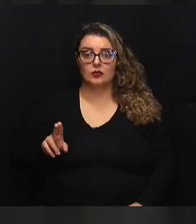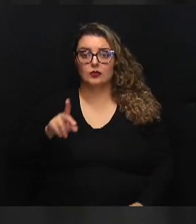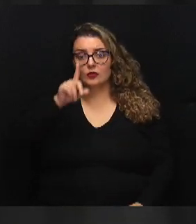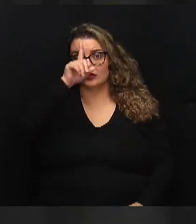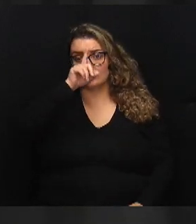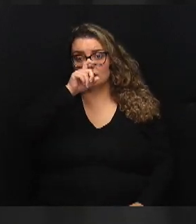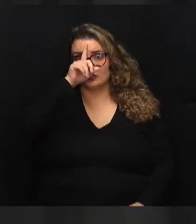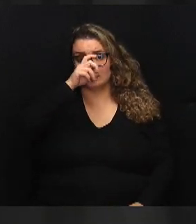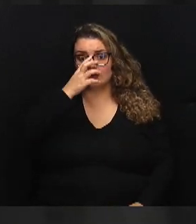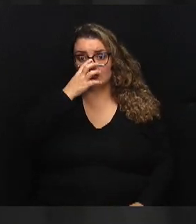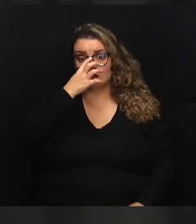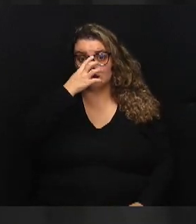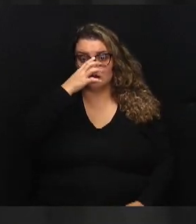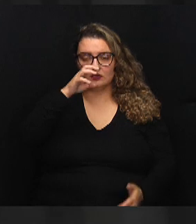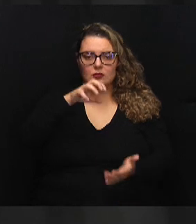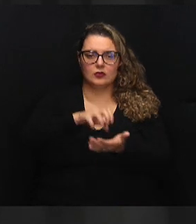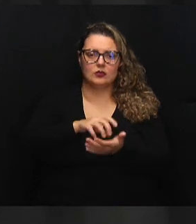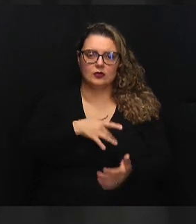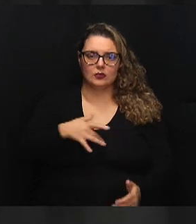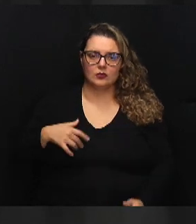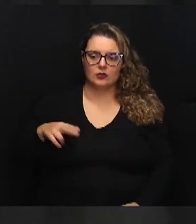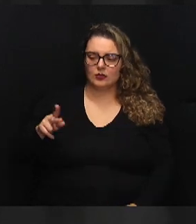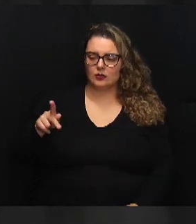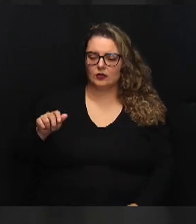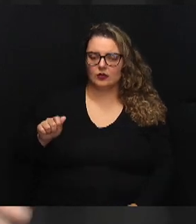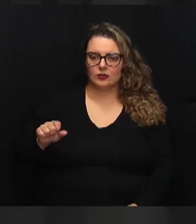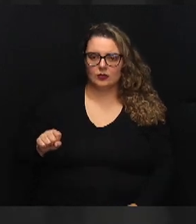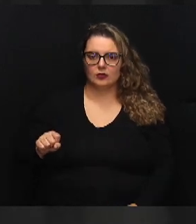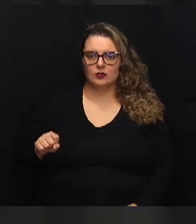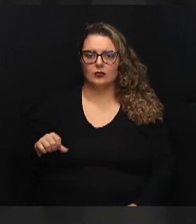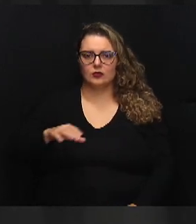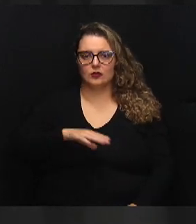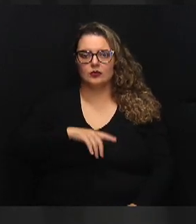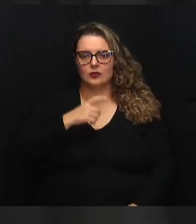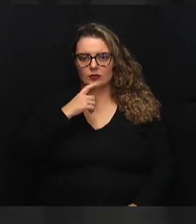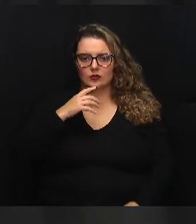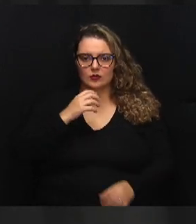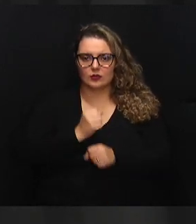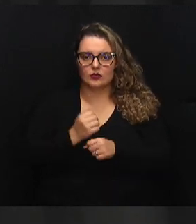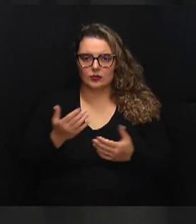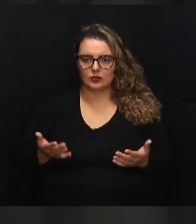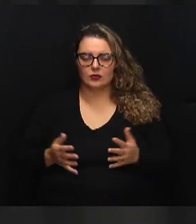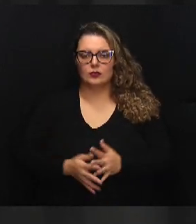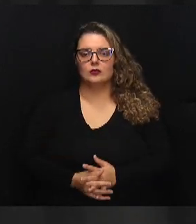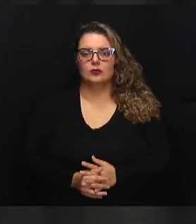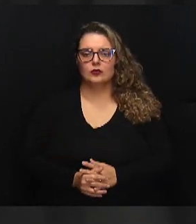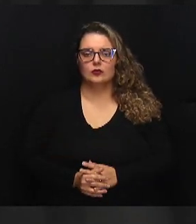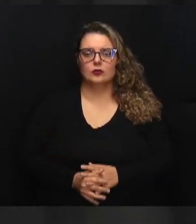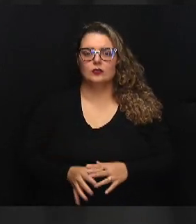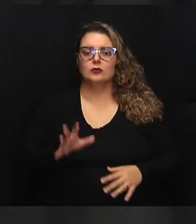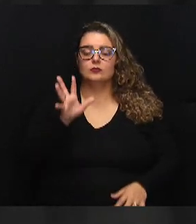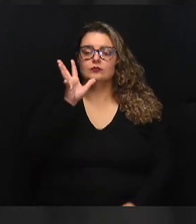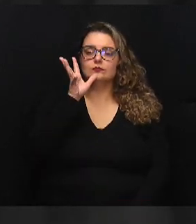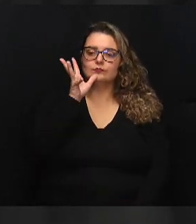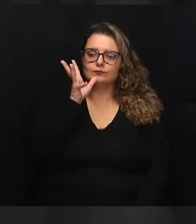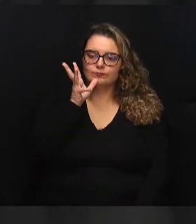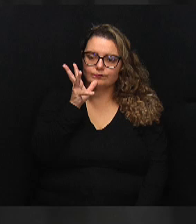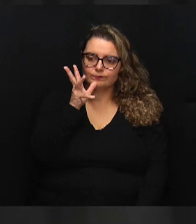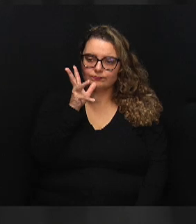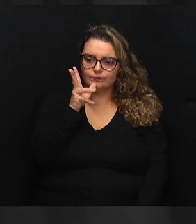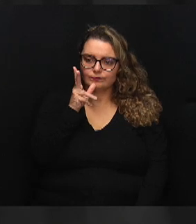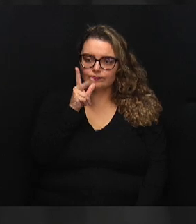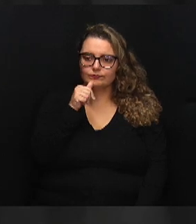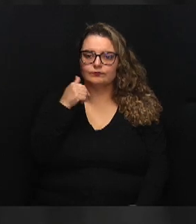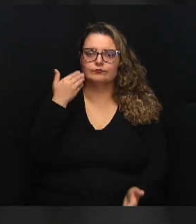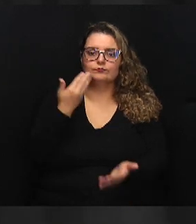hospitais e nos centros de saúde e UPAs de Campinas como um todo. Só que demorou,